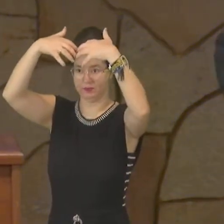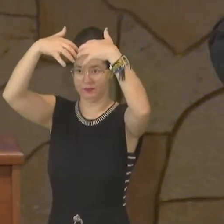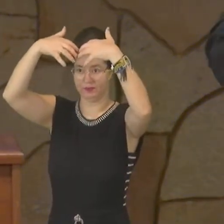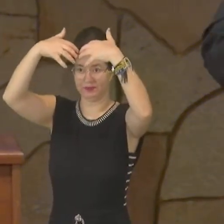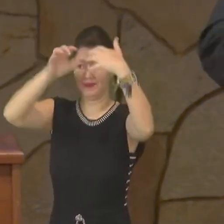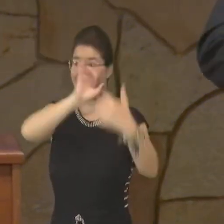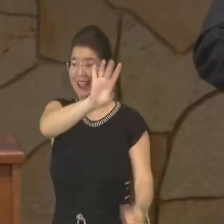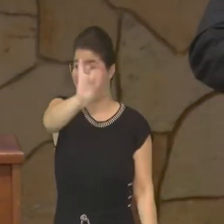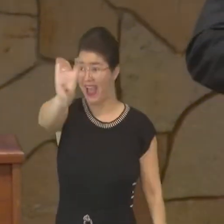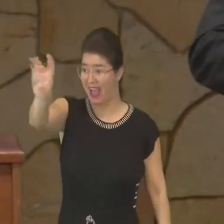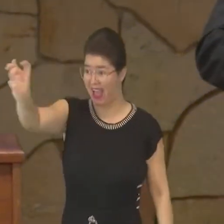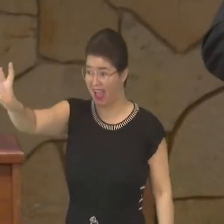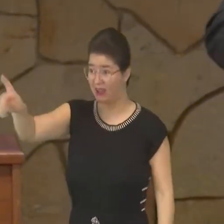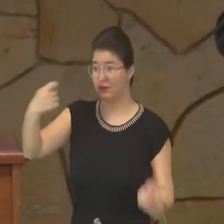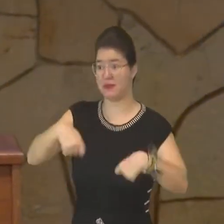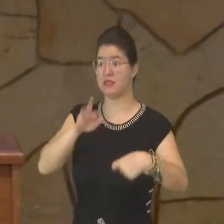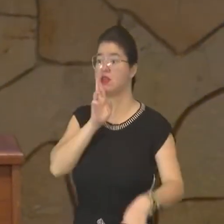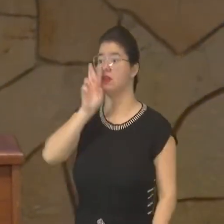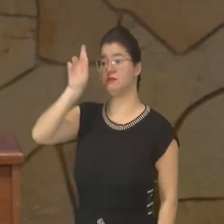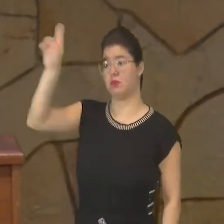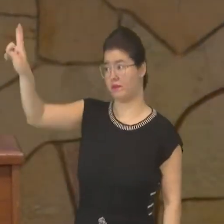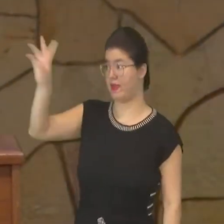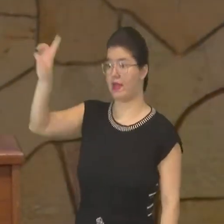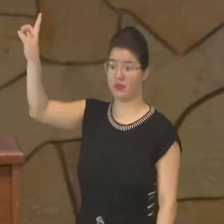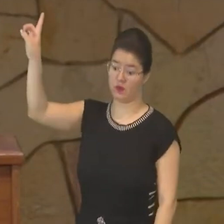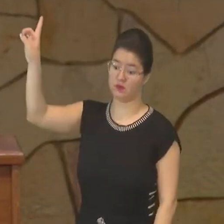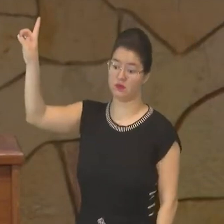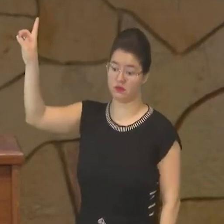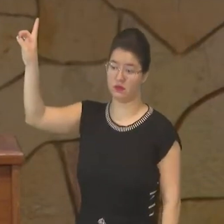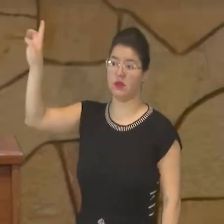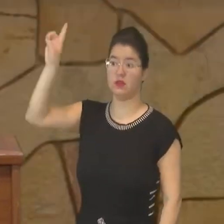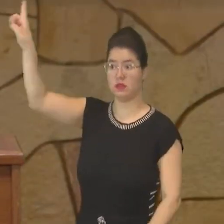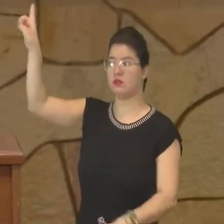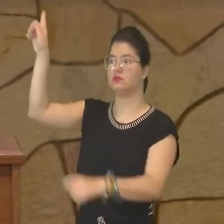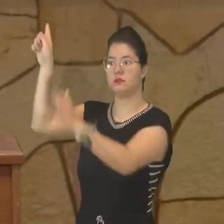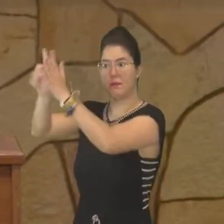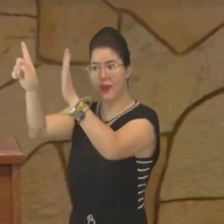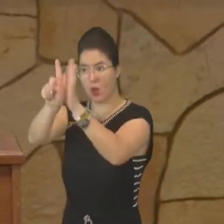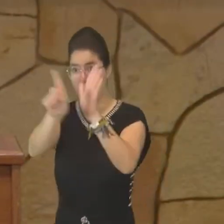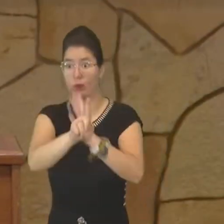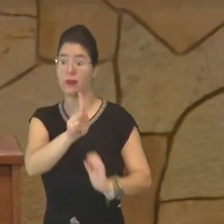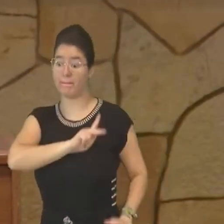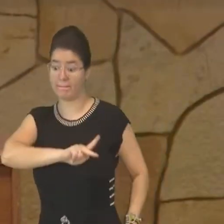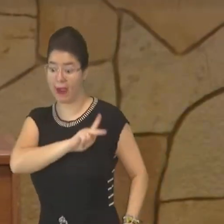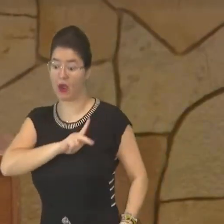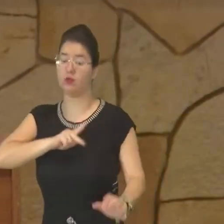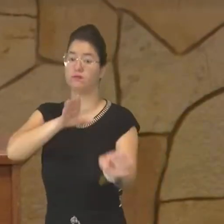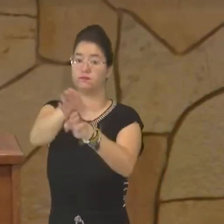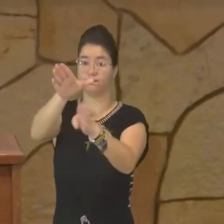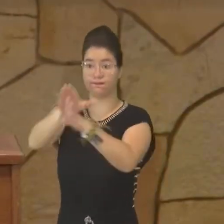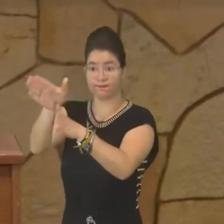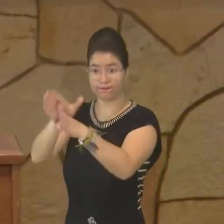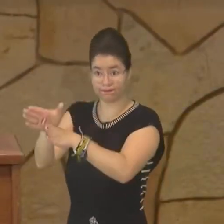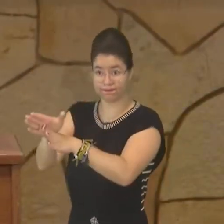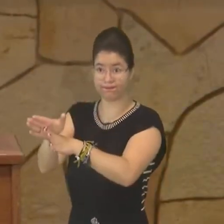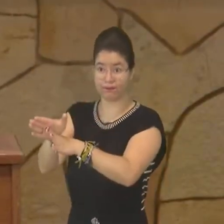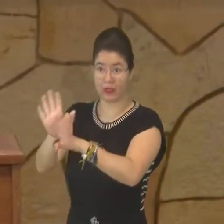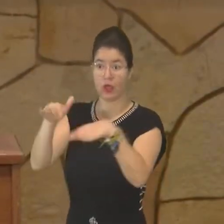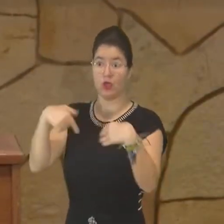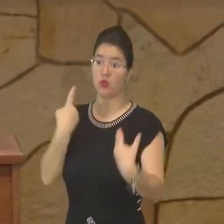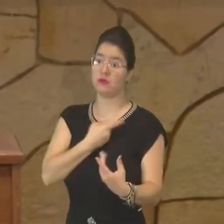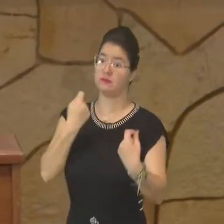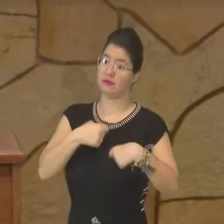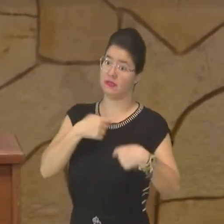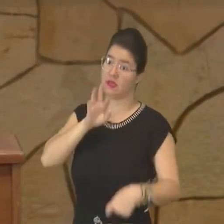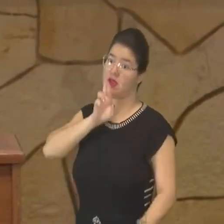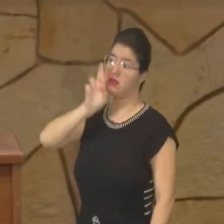que cada um de nós responda estas perguntas que Paulo nos traz neste texto,